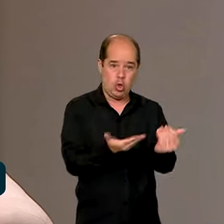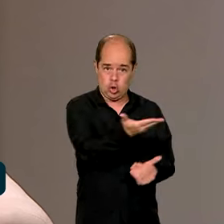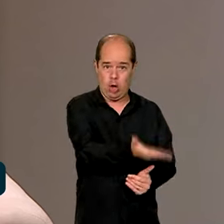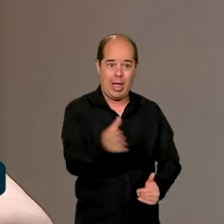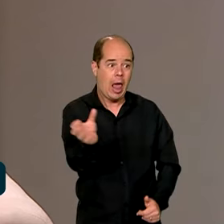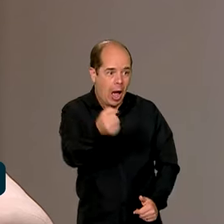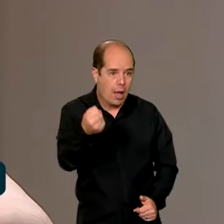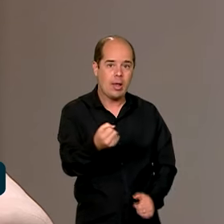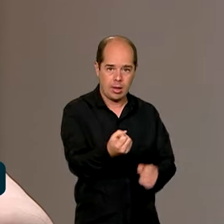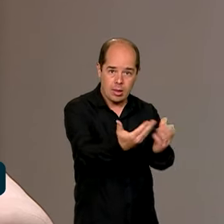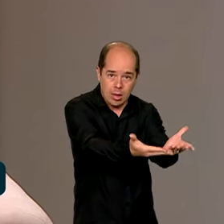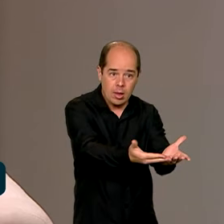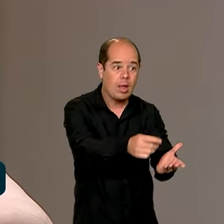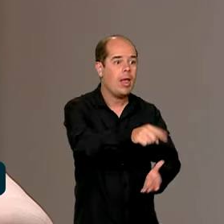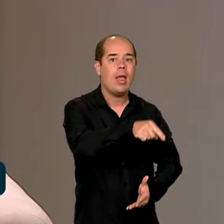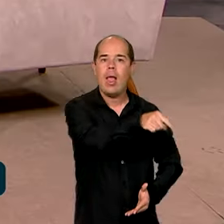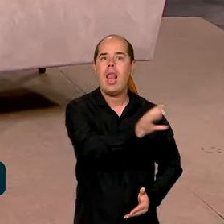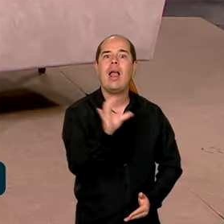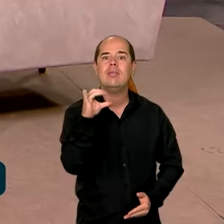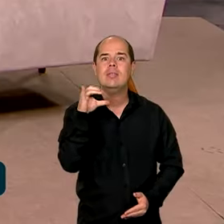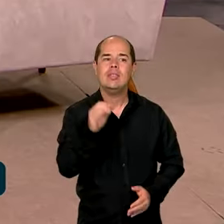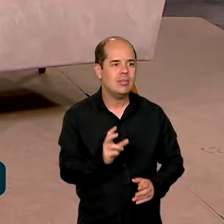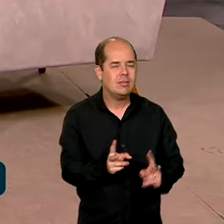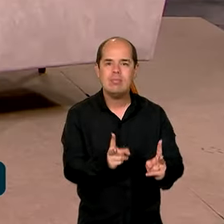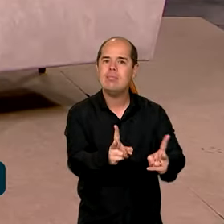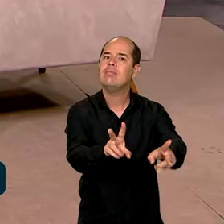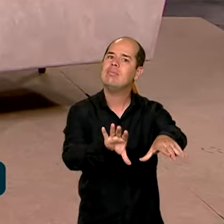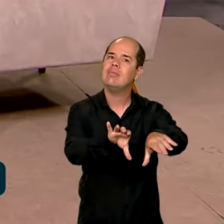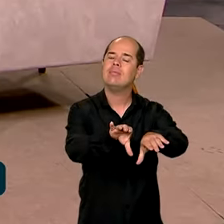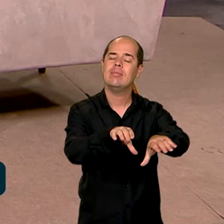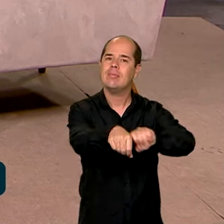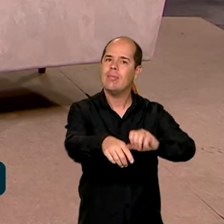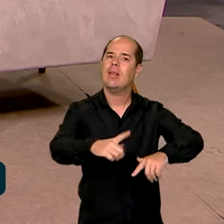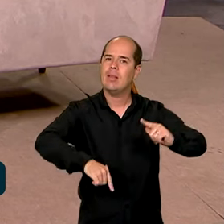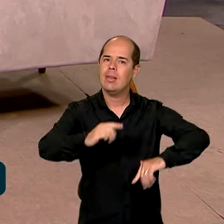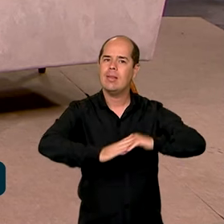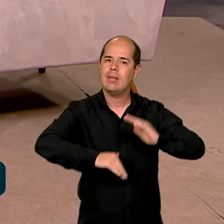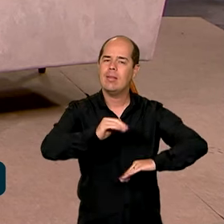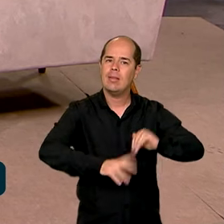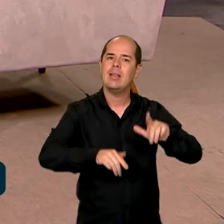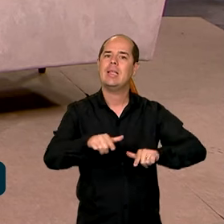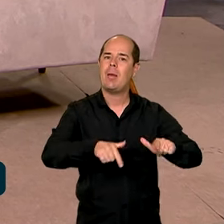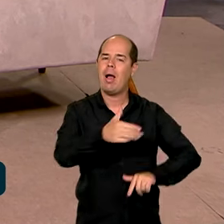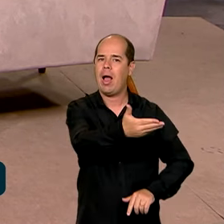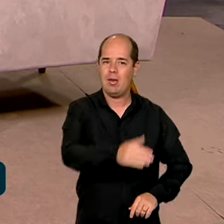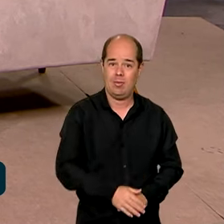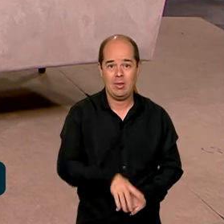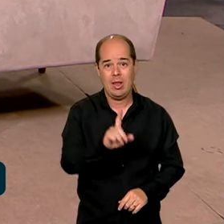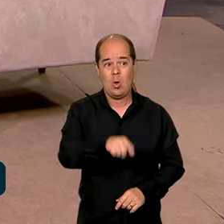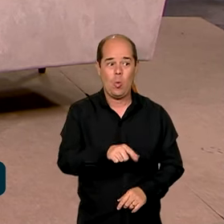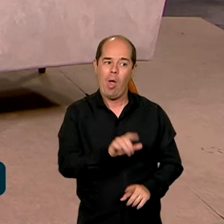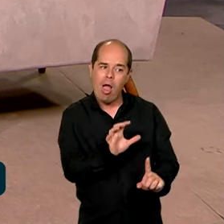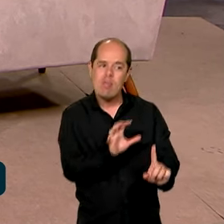acabaram continuando uma carreira científica. Então ela tem importância enorme para despertar aquela sementinha que em